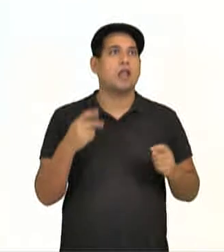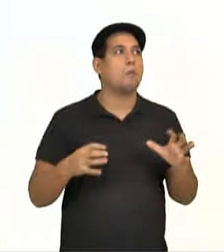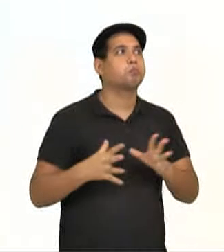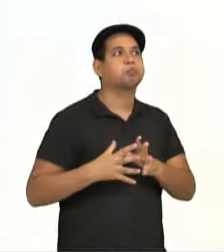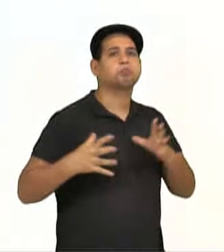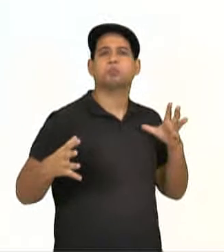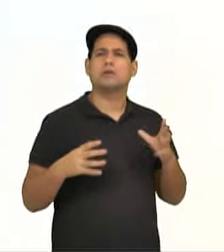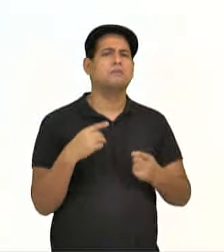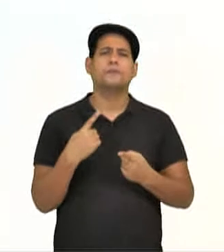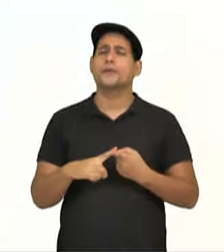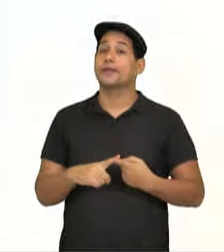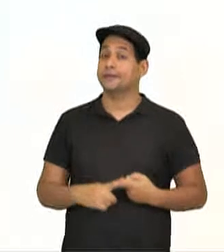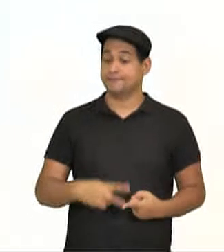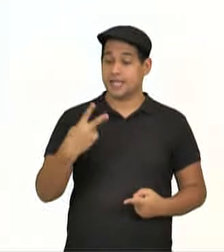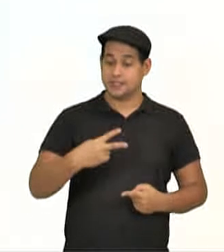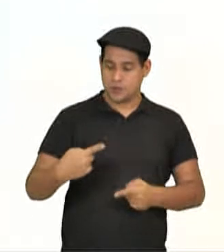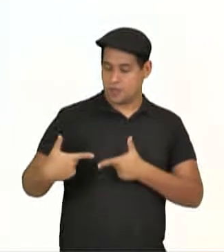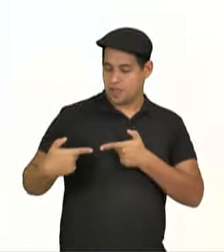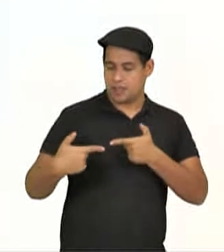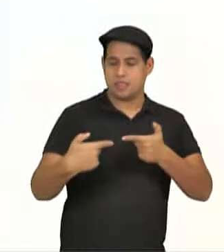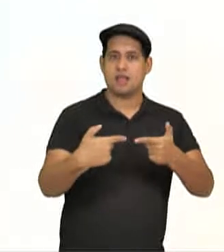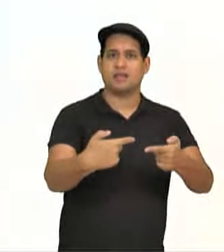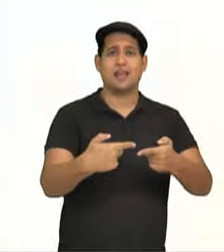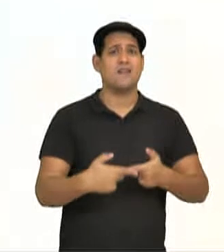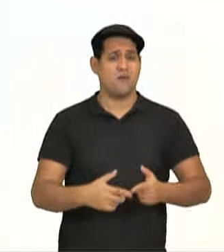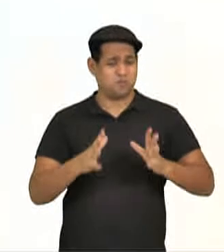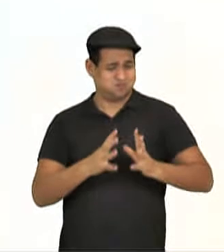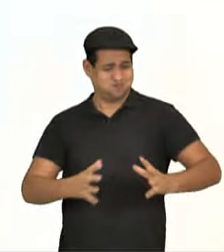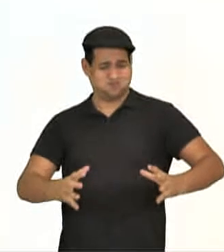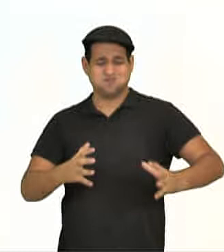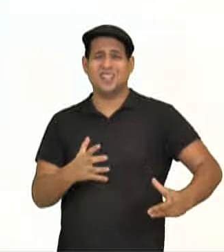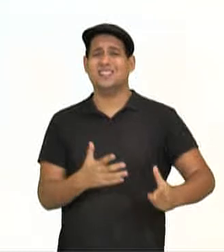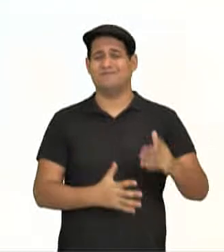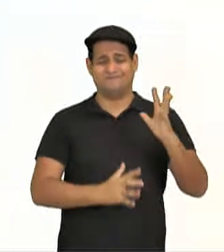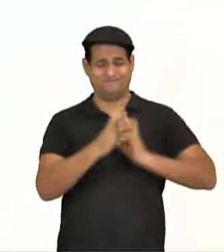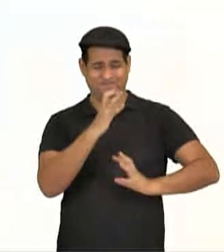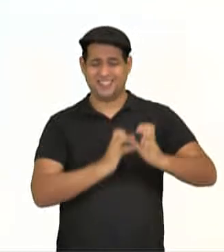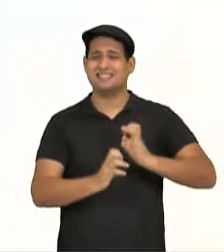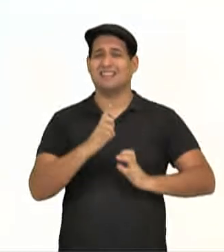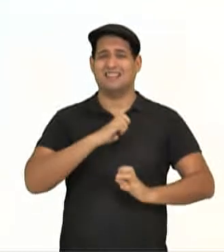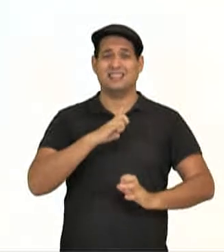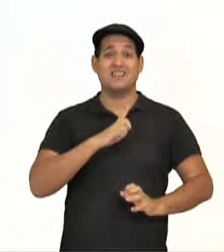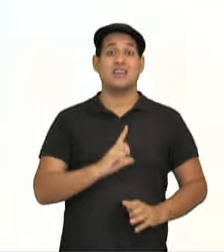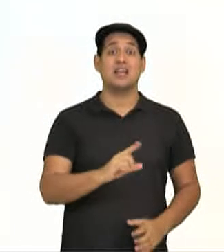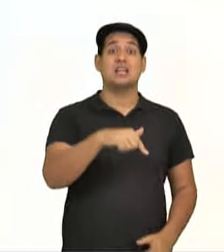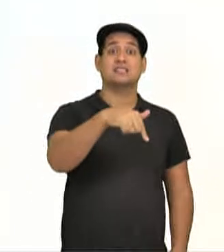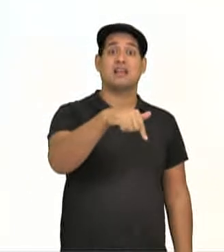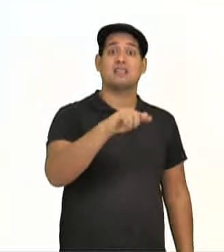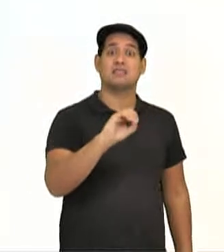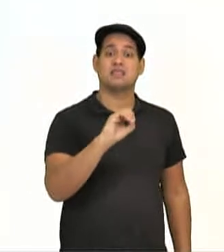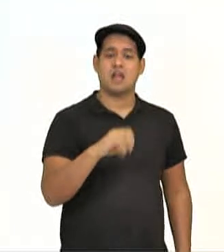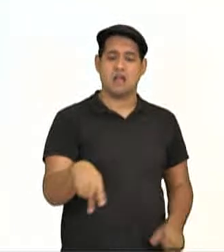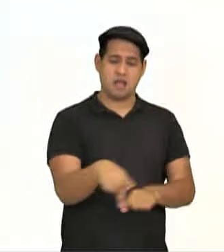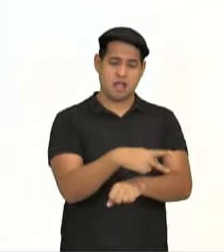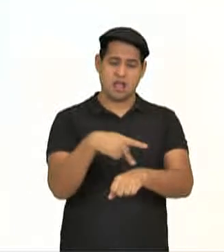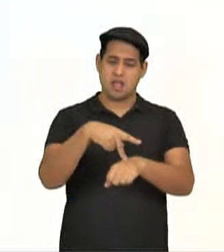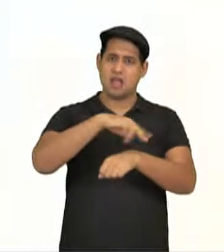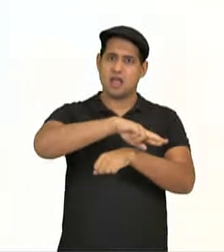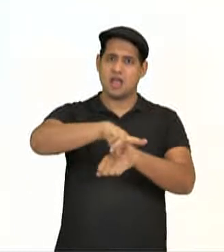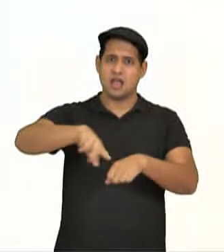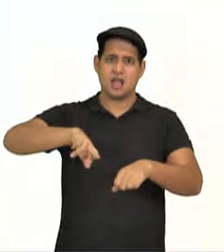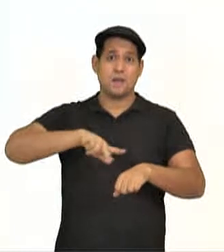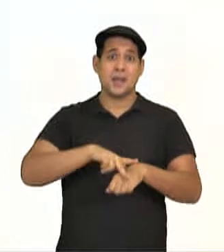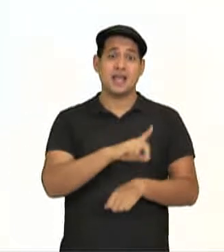assim? Bom, a Segunda Guerra Mundial foi o maior conflito de todos os tempos. Envolveu mais de 70 países,